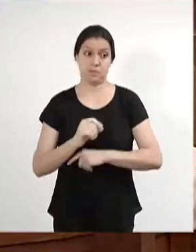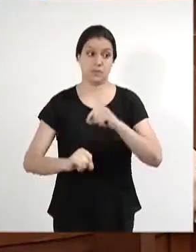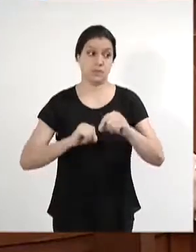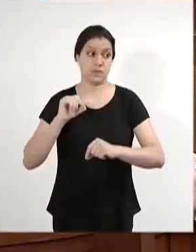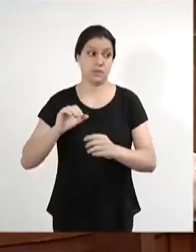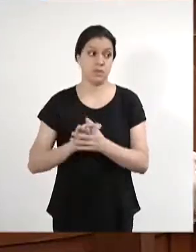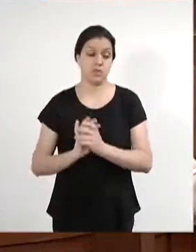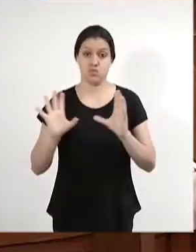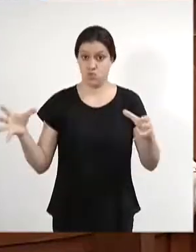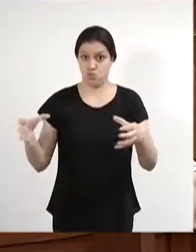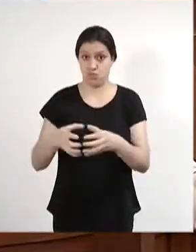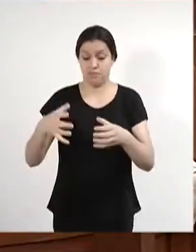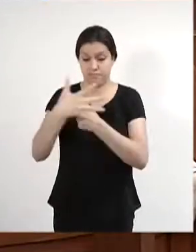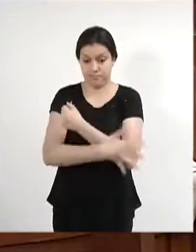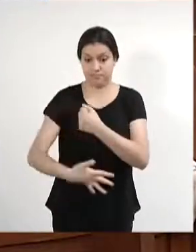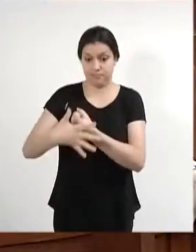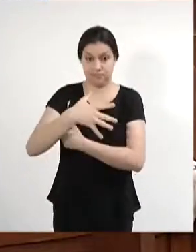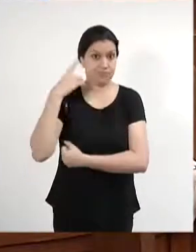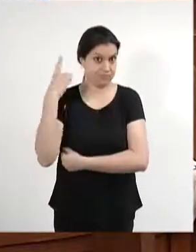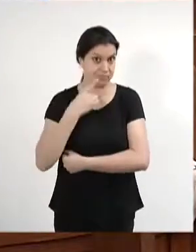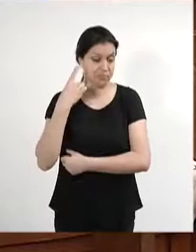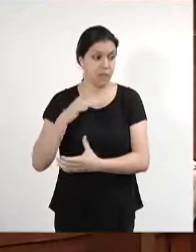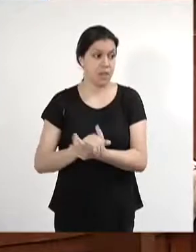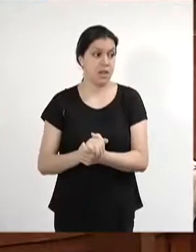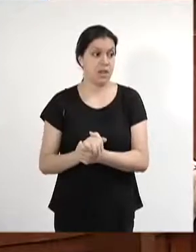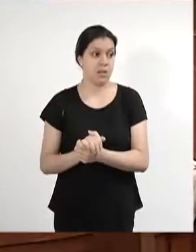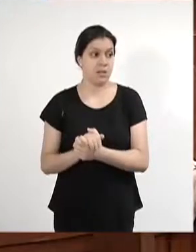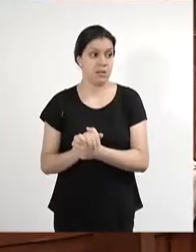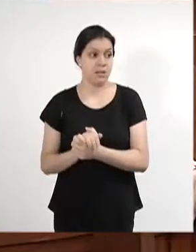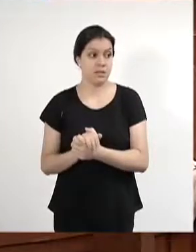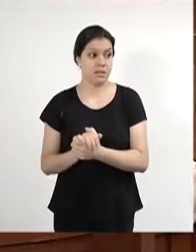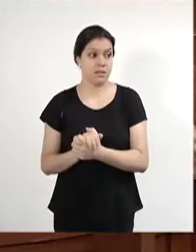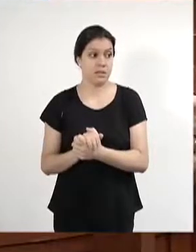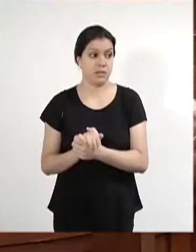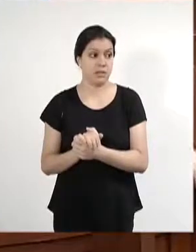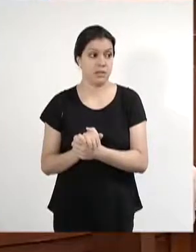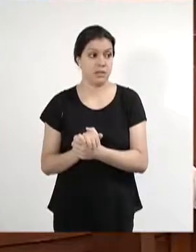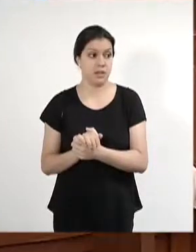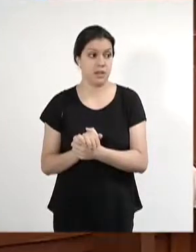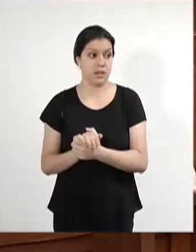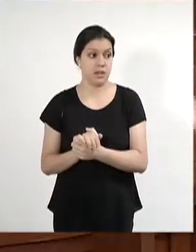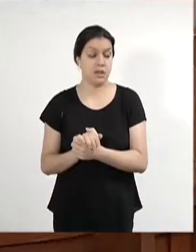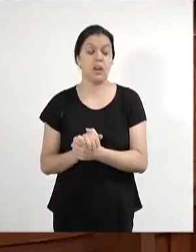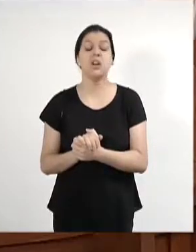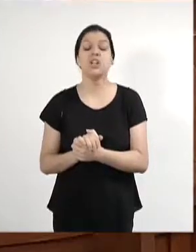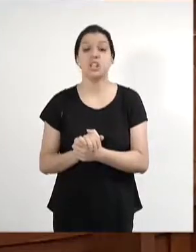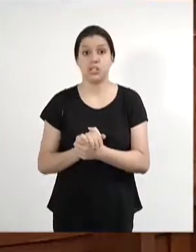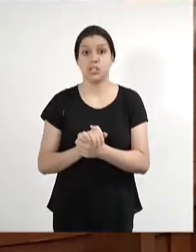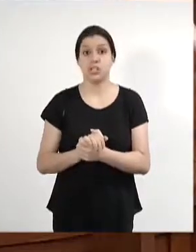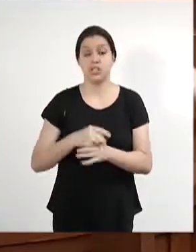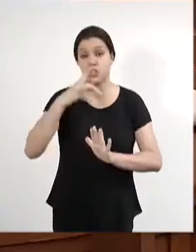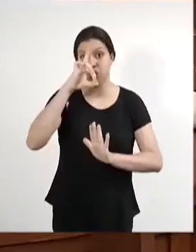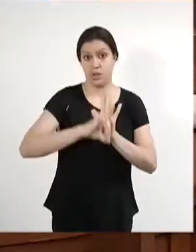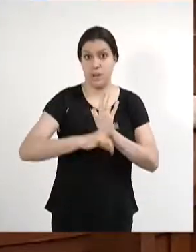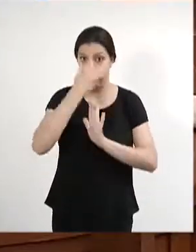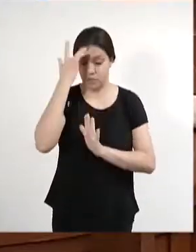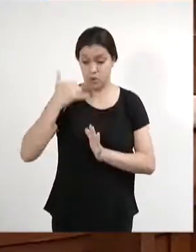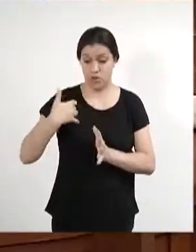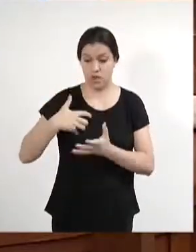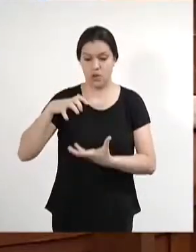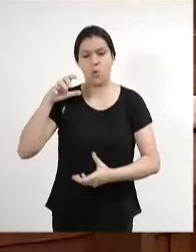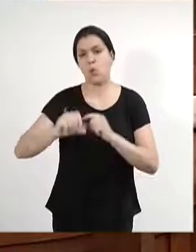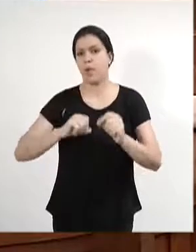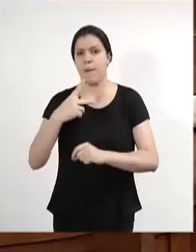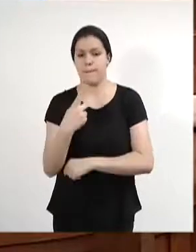da Frente Parlamentar em Defesa do Direito da Pessoa Idosa, o PROCON, que vai, na Semana